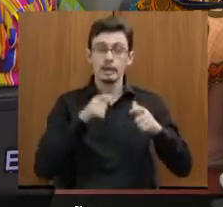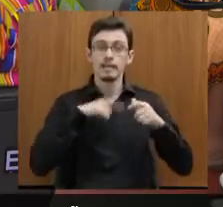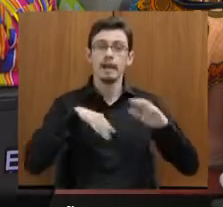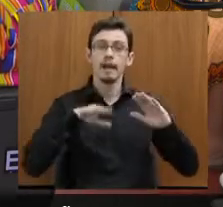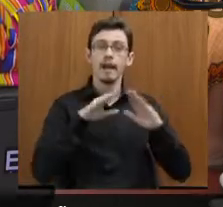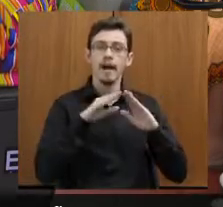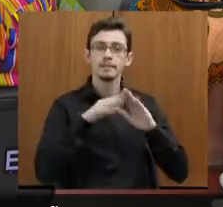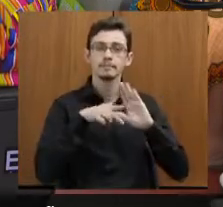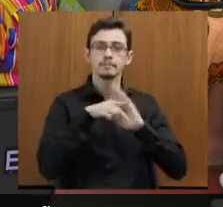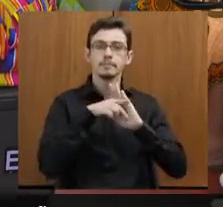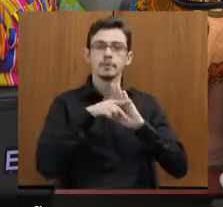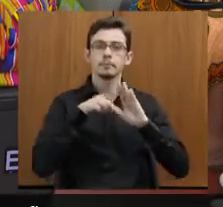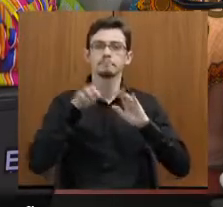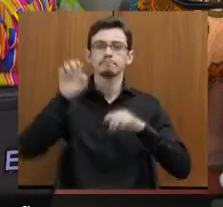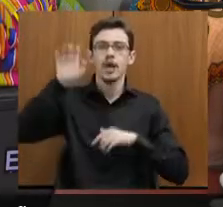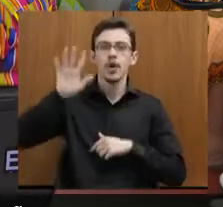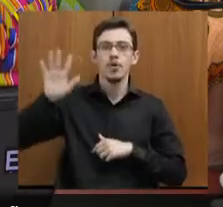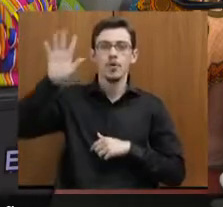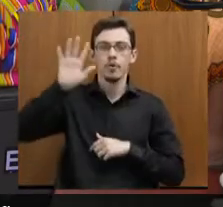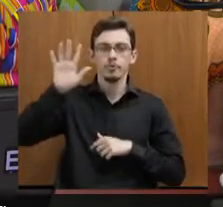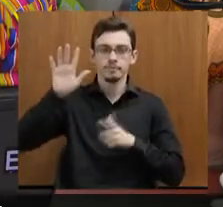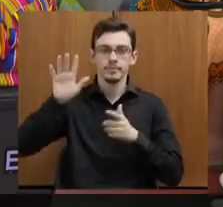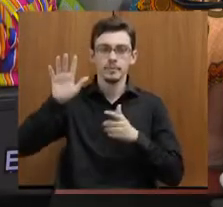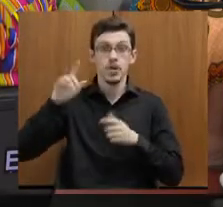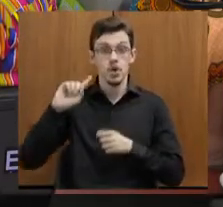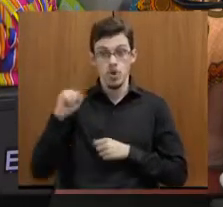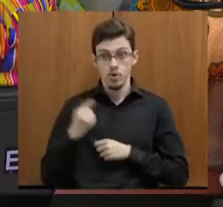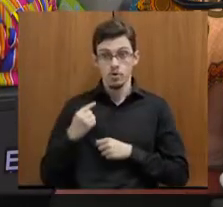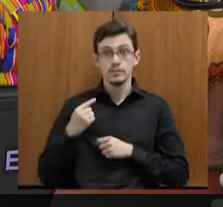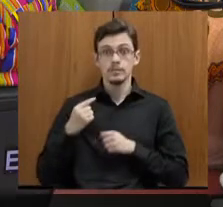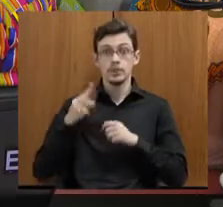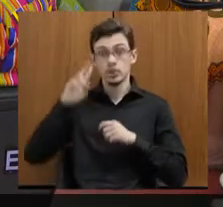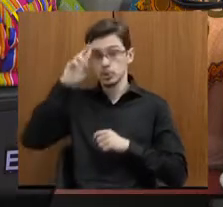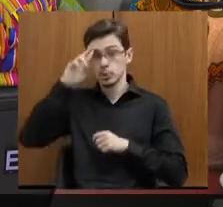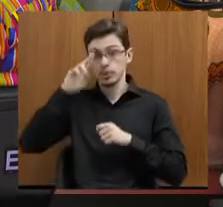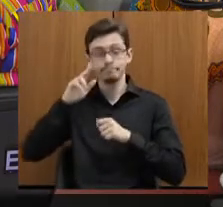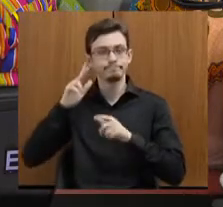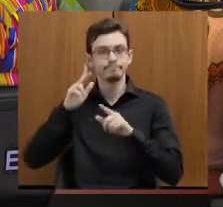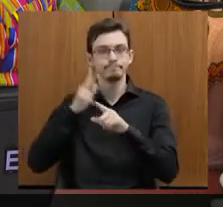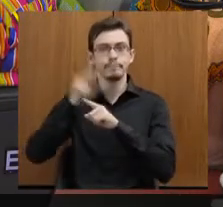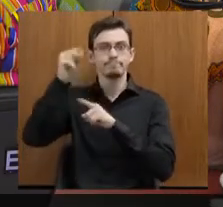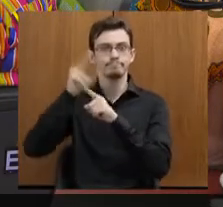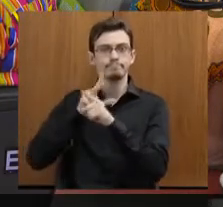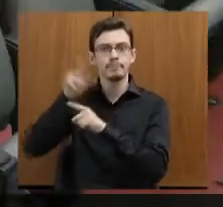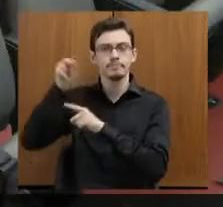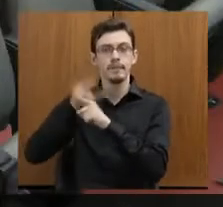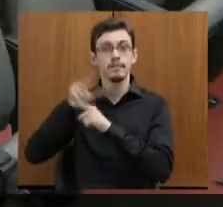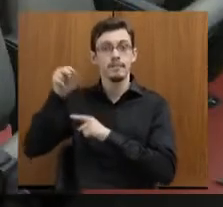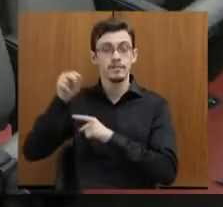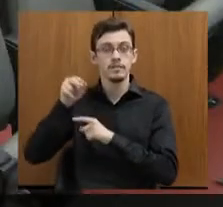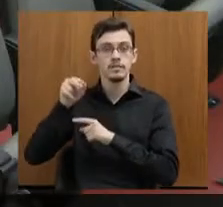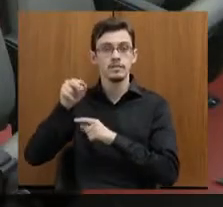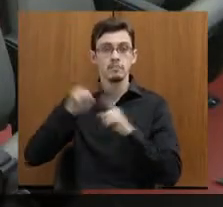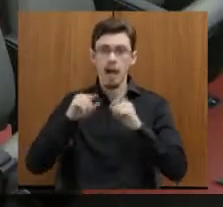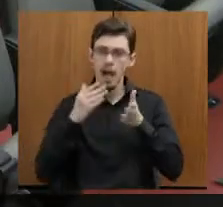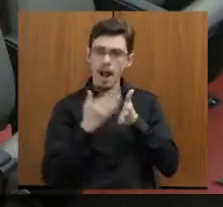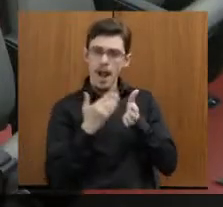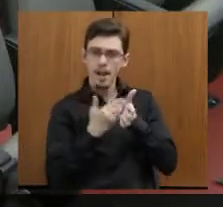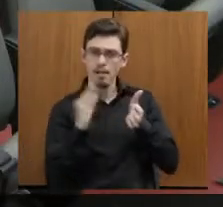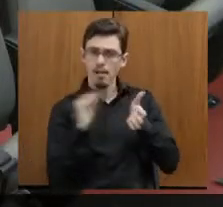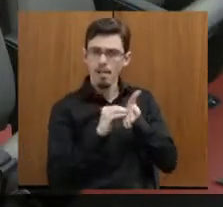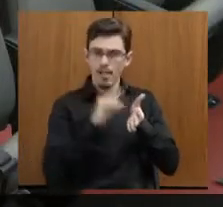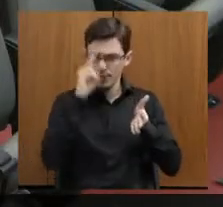europeus é a nossa história é rica vitoriosa e não e não está nos livros